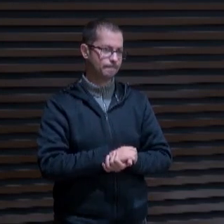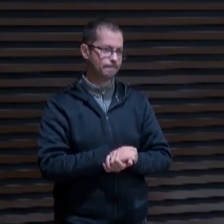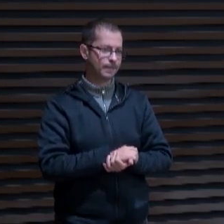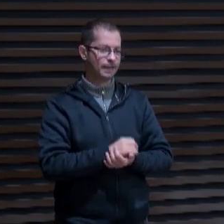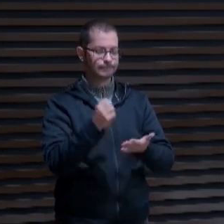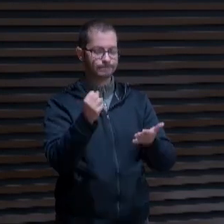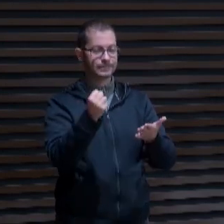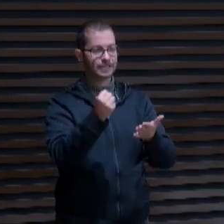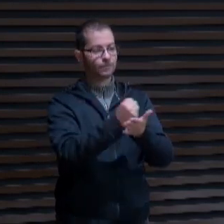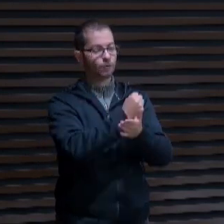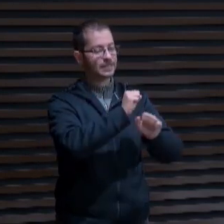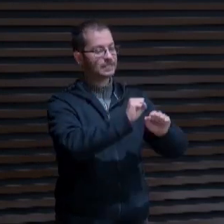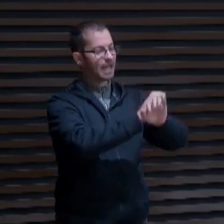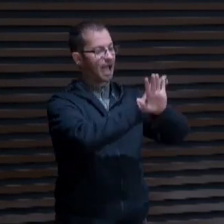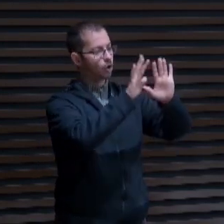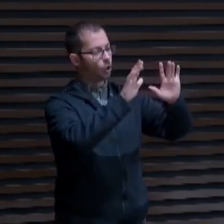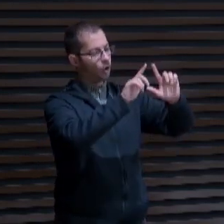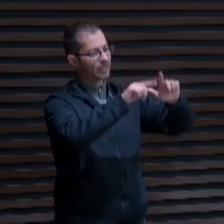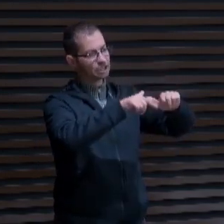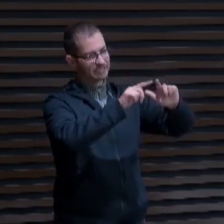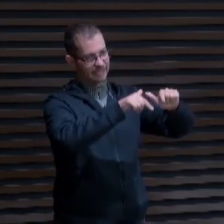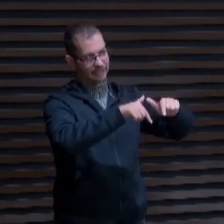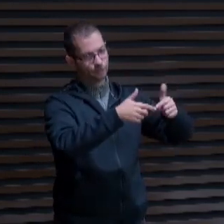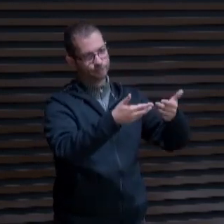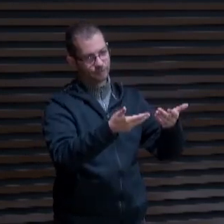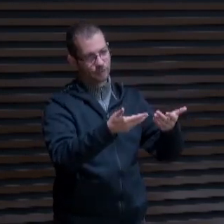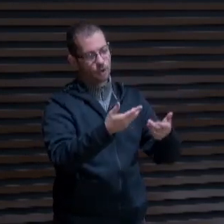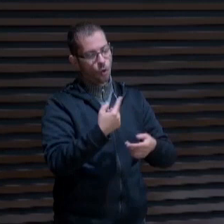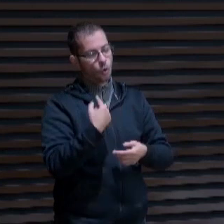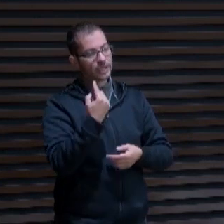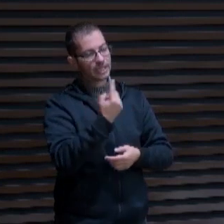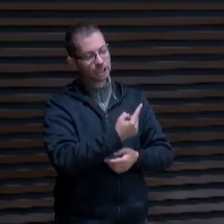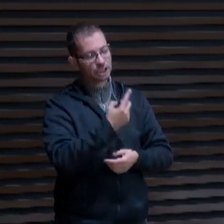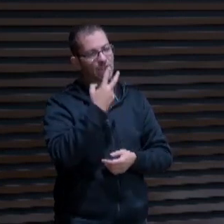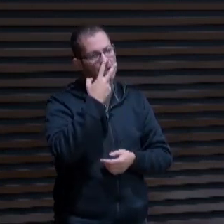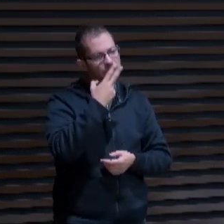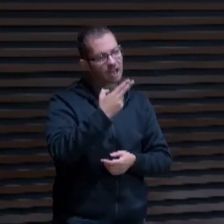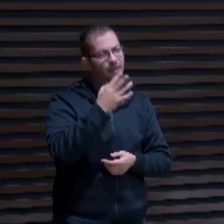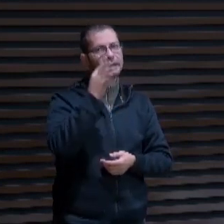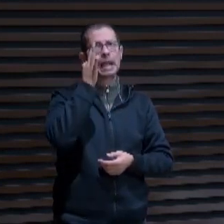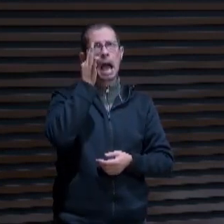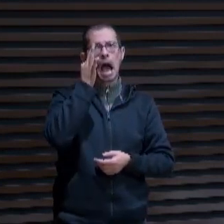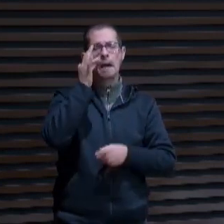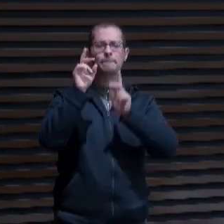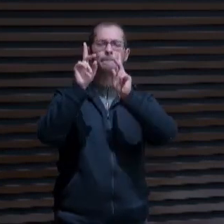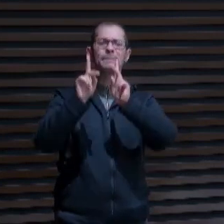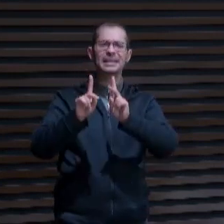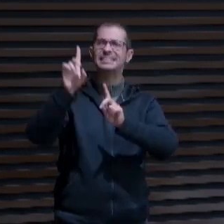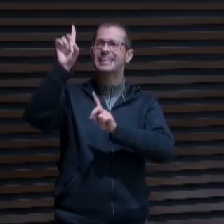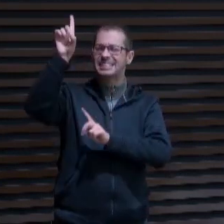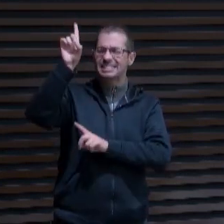Foi-se a glória de Israel. Foi aquilo que nós considerávamos como a presença, o